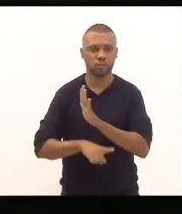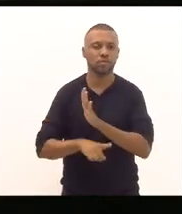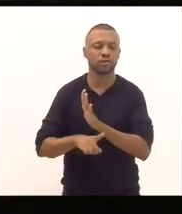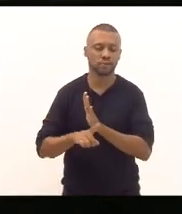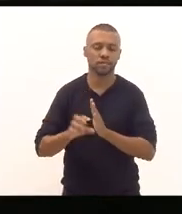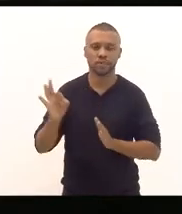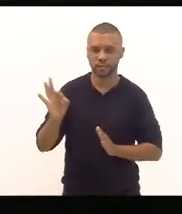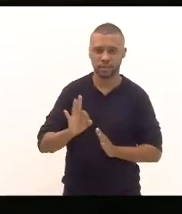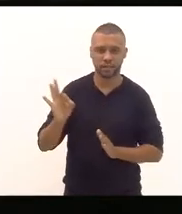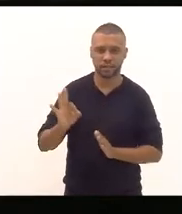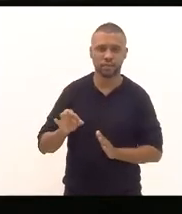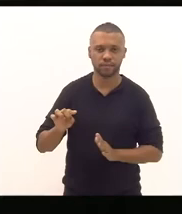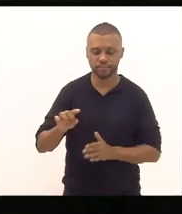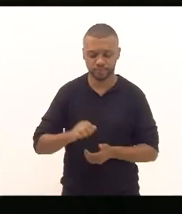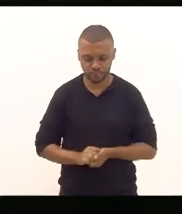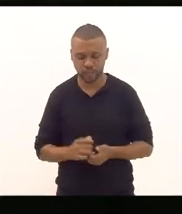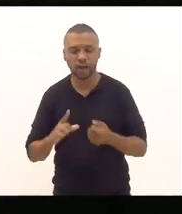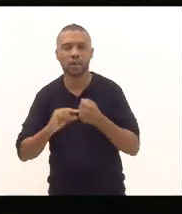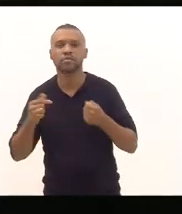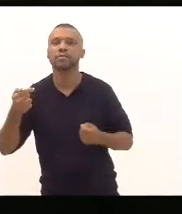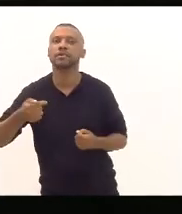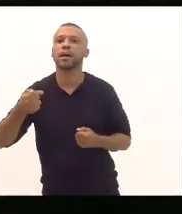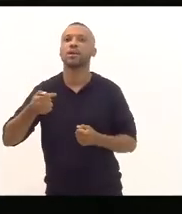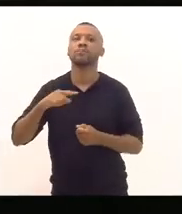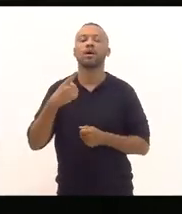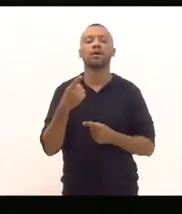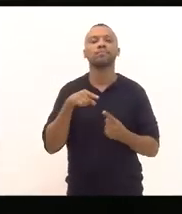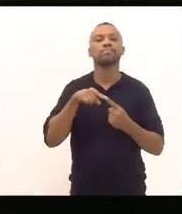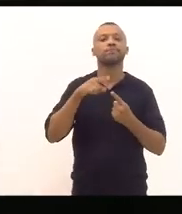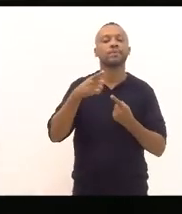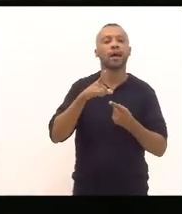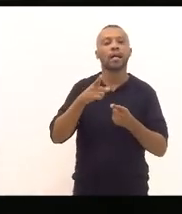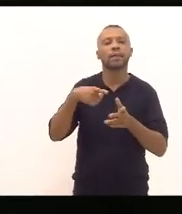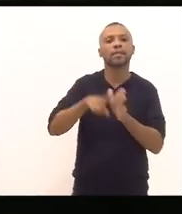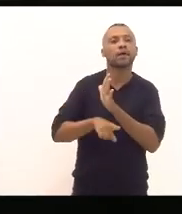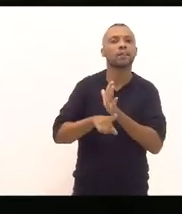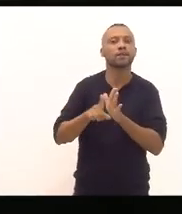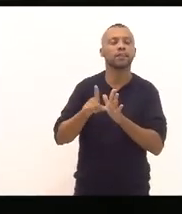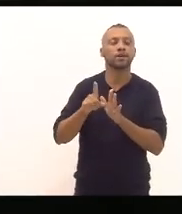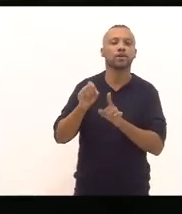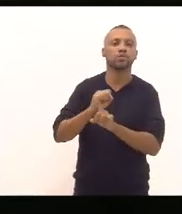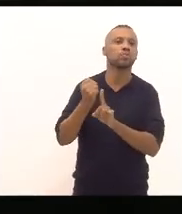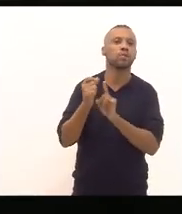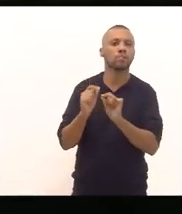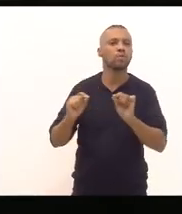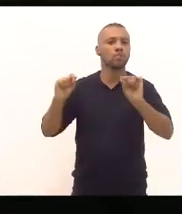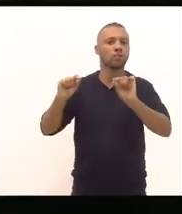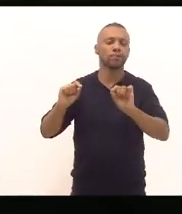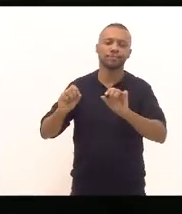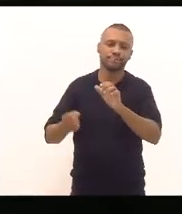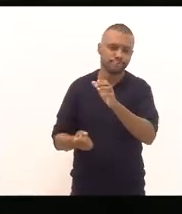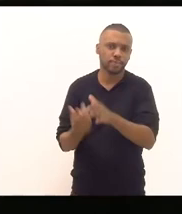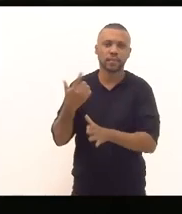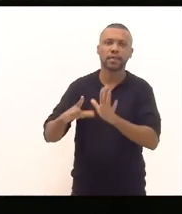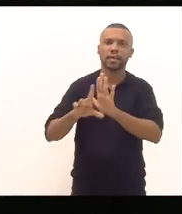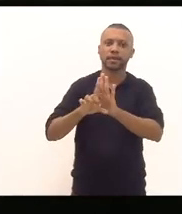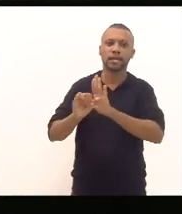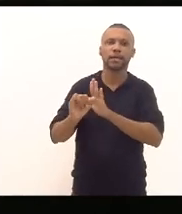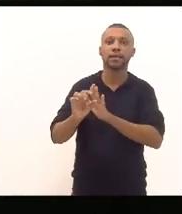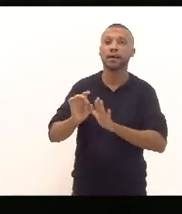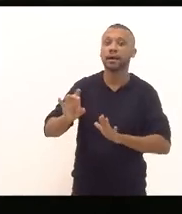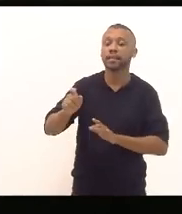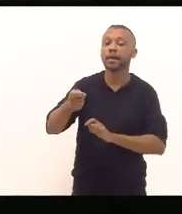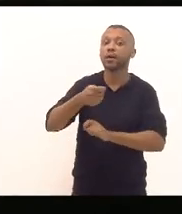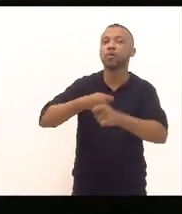tarifas o artigo 7º para efeito da incidência da tarifa social estabelecido nesta lei para cada